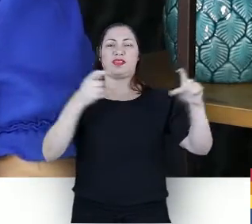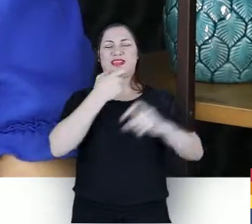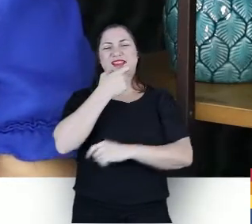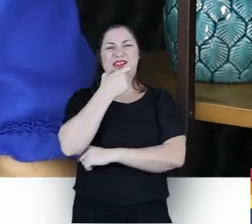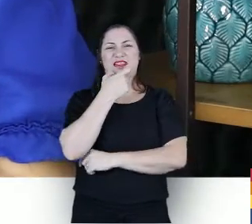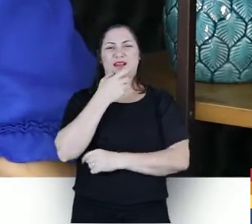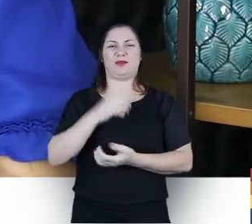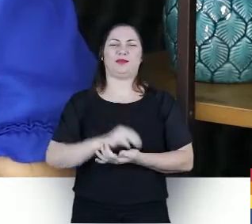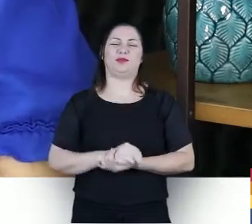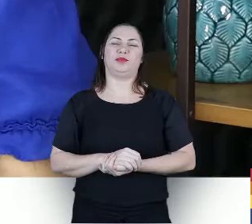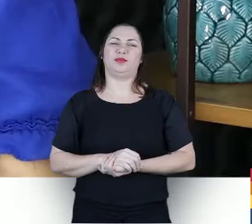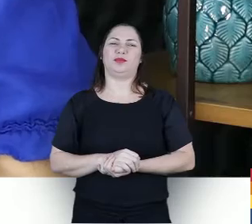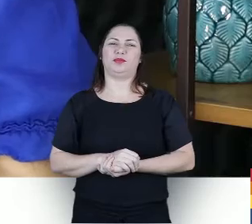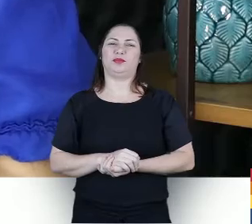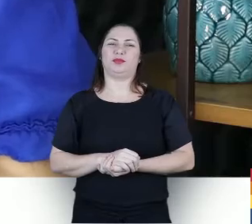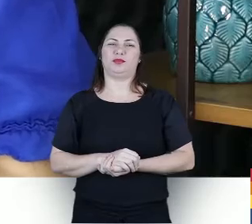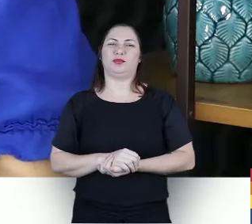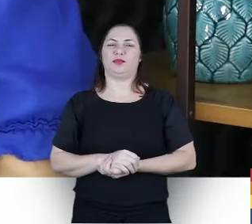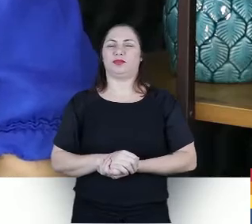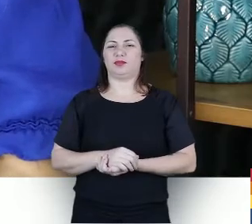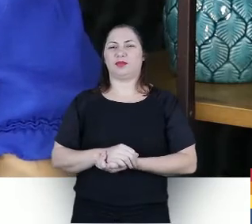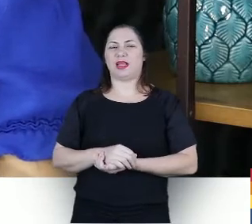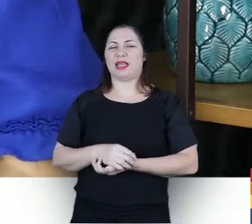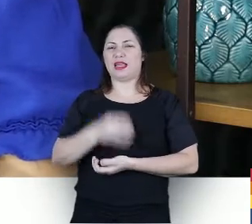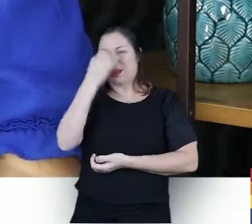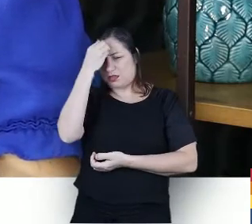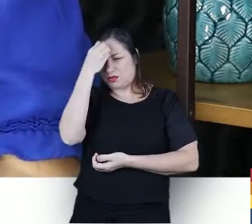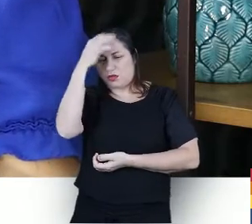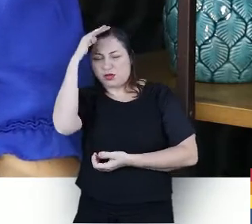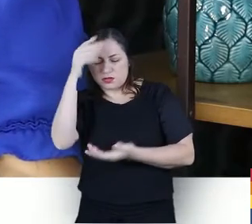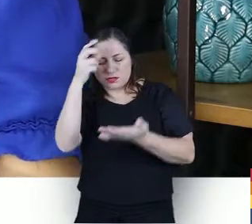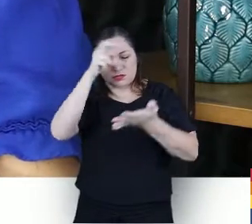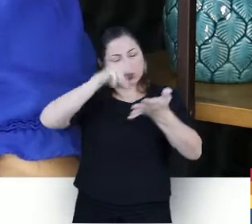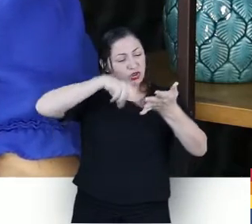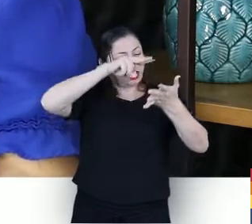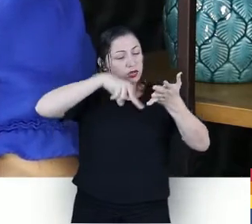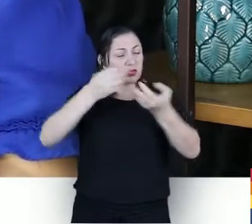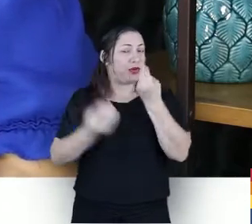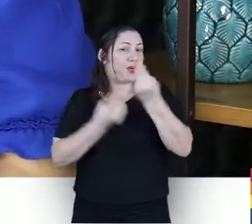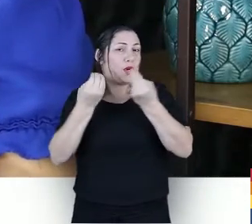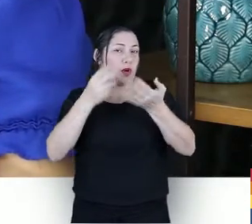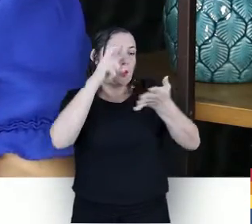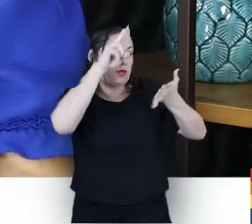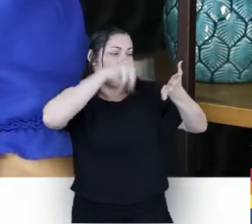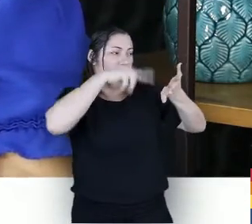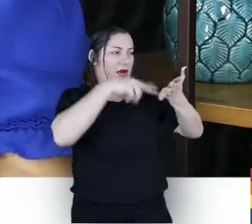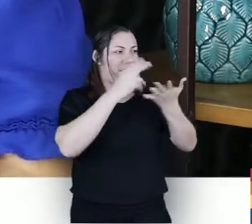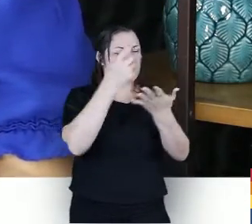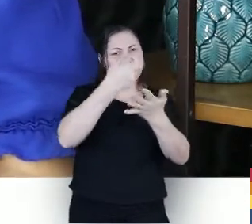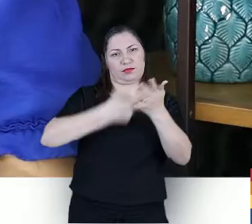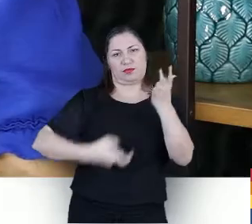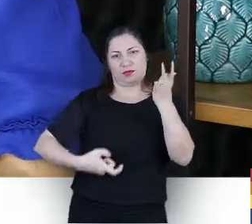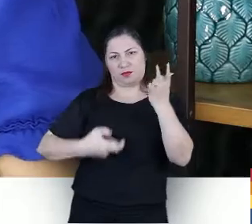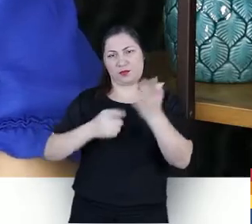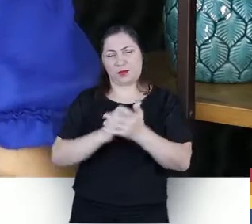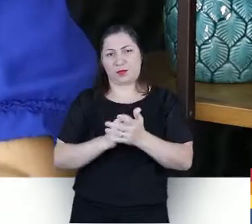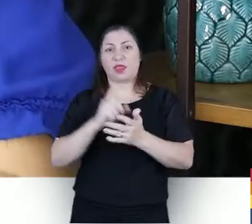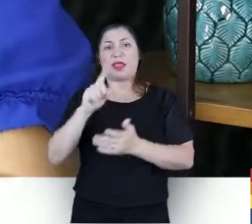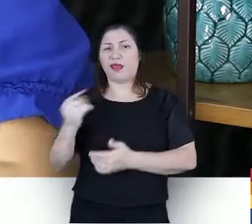importante, né? Eu gosto de ressaltar que a língua inglesa, ela sempre tem que estar aliado